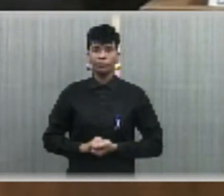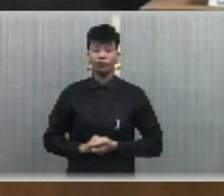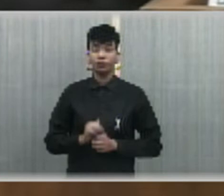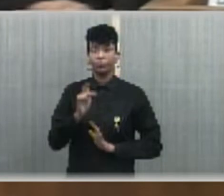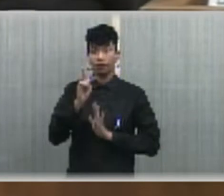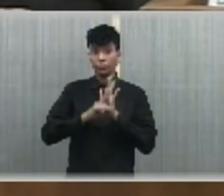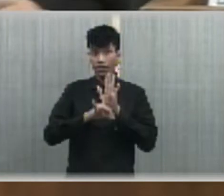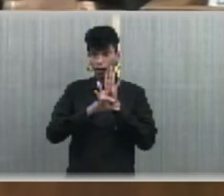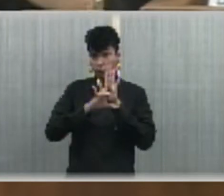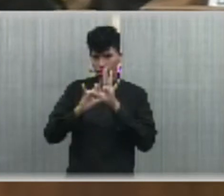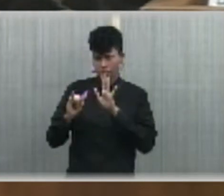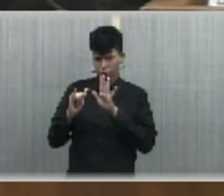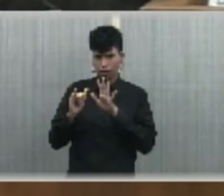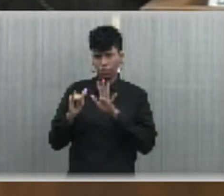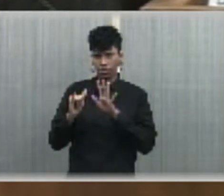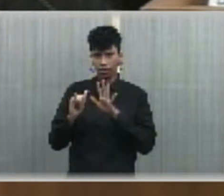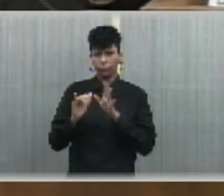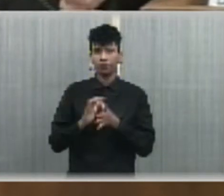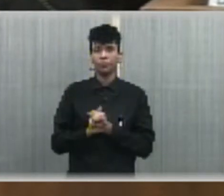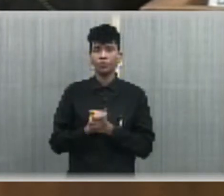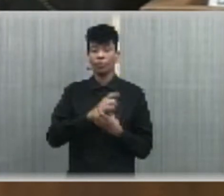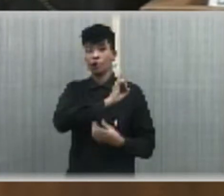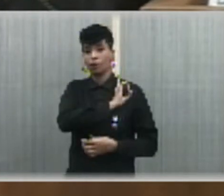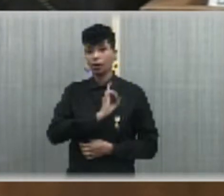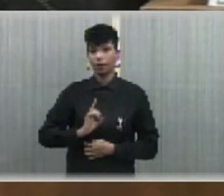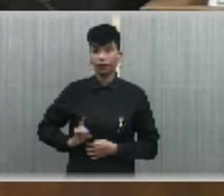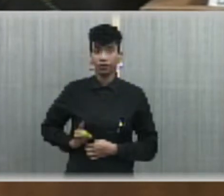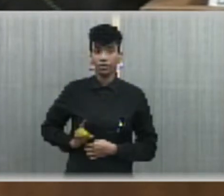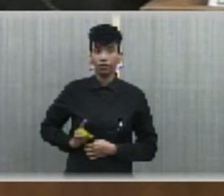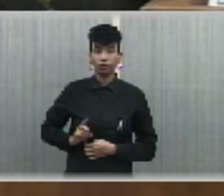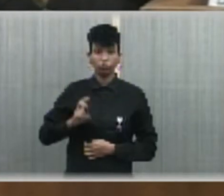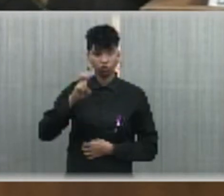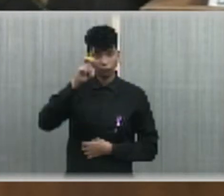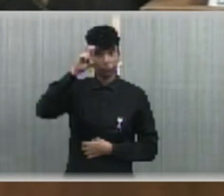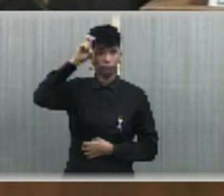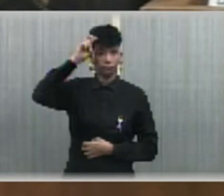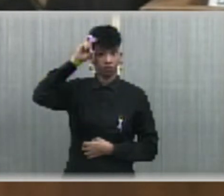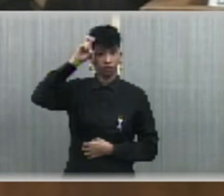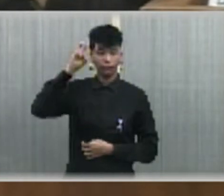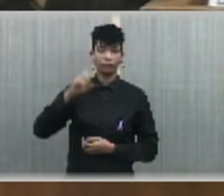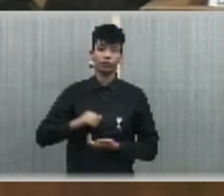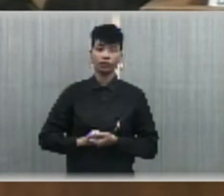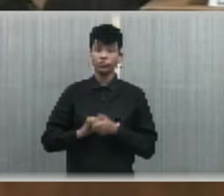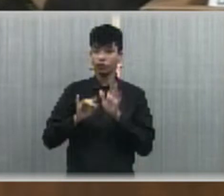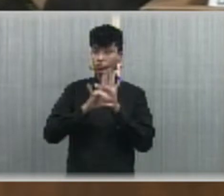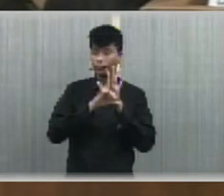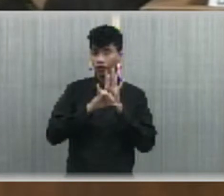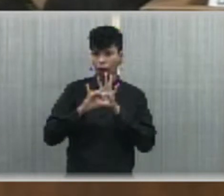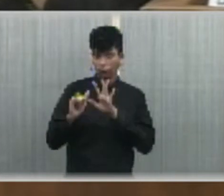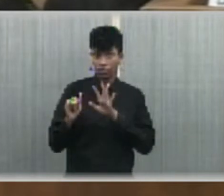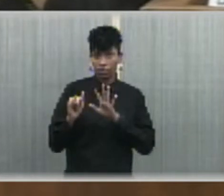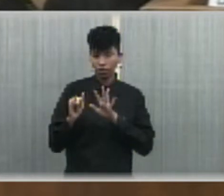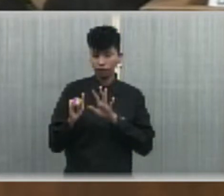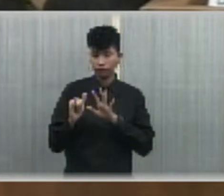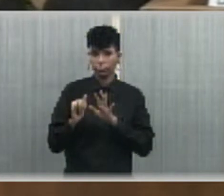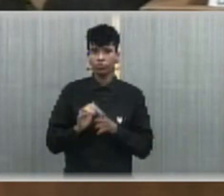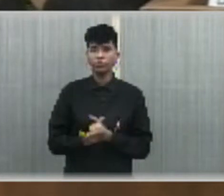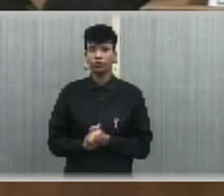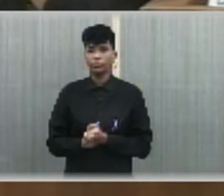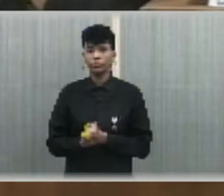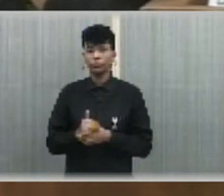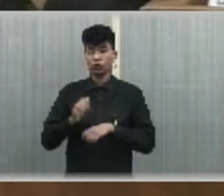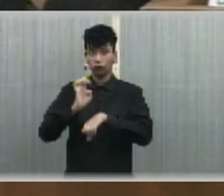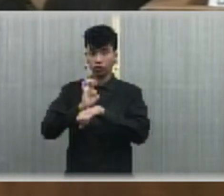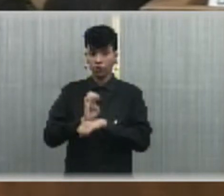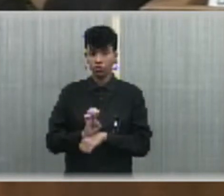Projeto de lei, deputado Georgiano Neto, lei que reconhece de utilidade pública